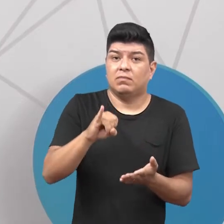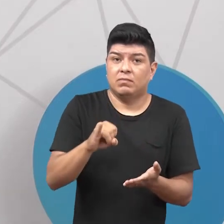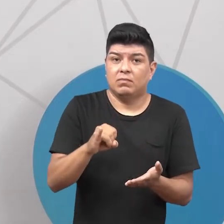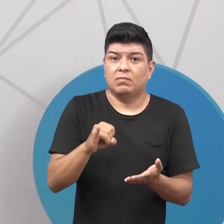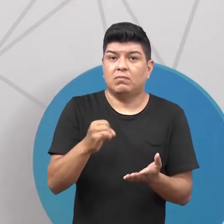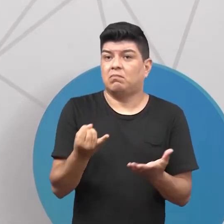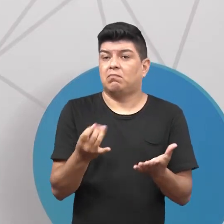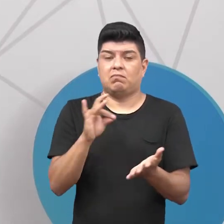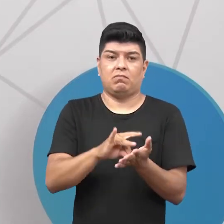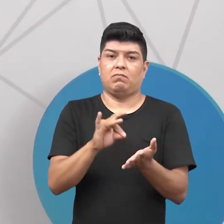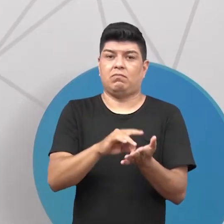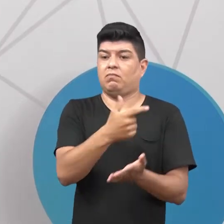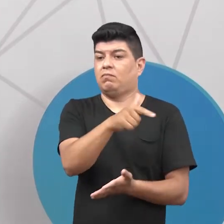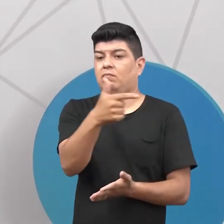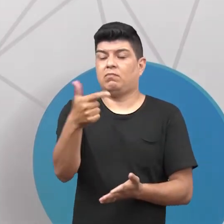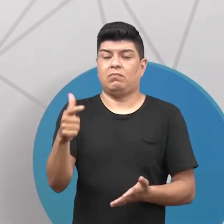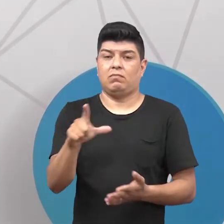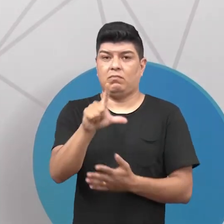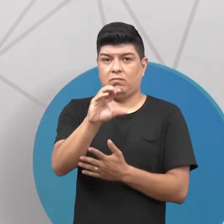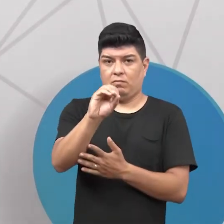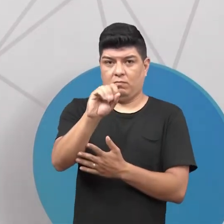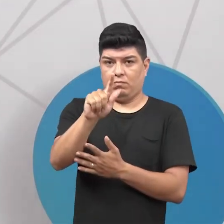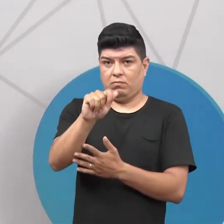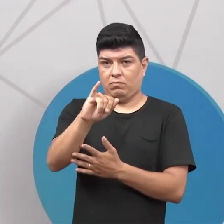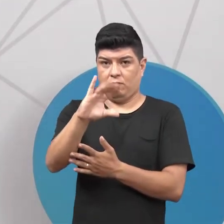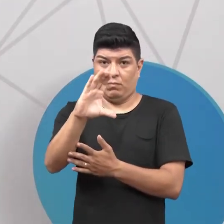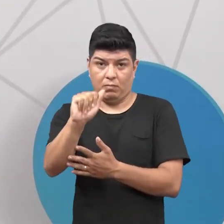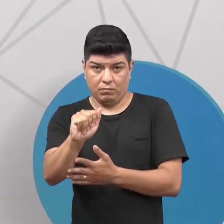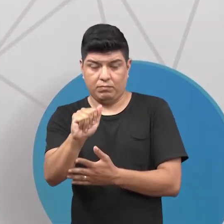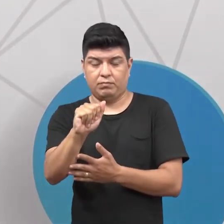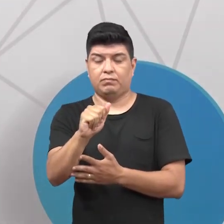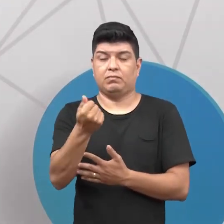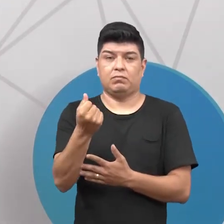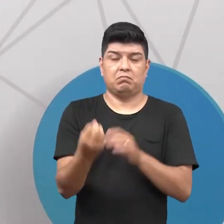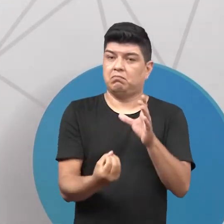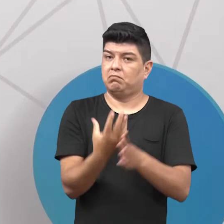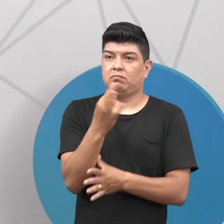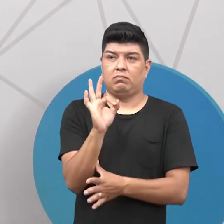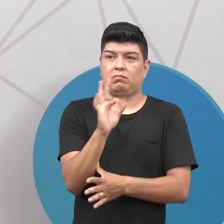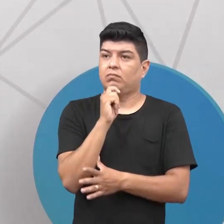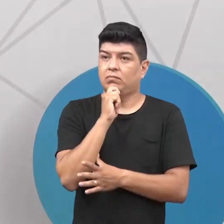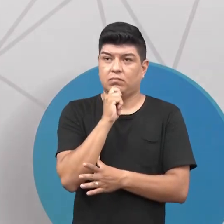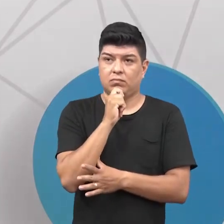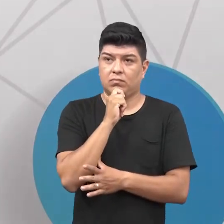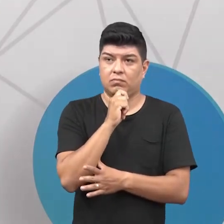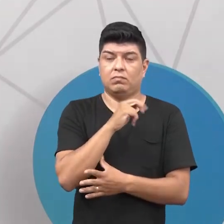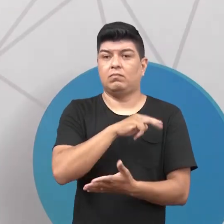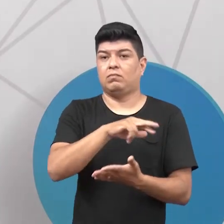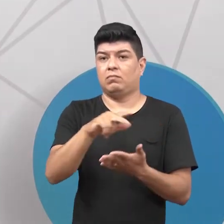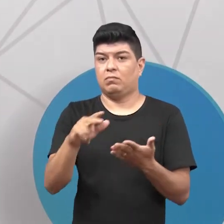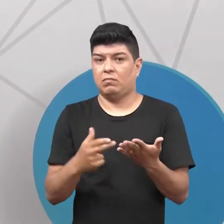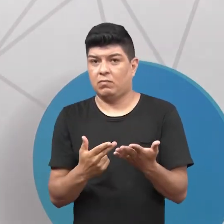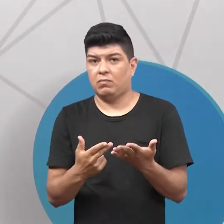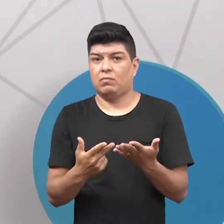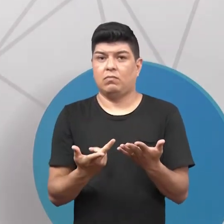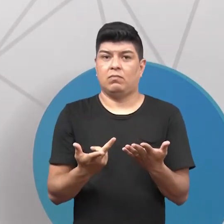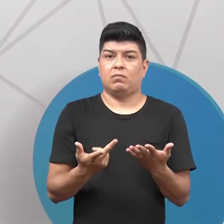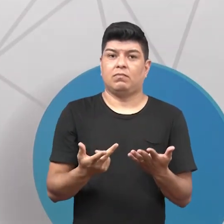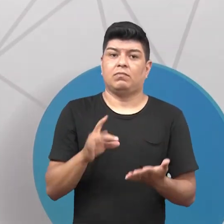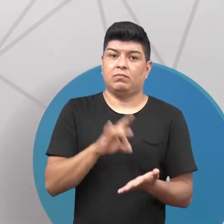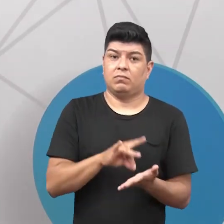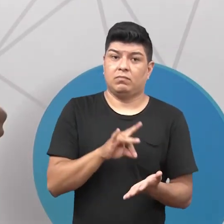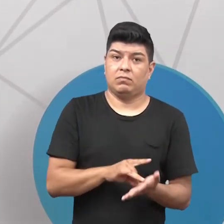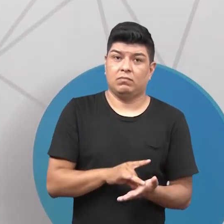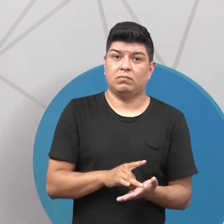ainda existia? Essa preocupação lógica ainda não existia. É claro que nós vamos ter muitas coisas bem concatenadas e